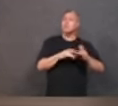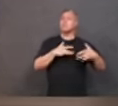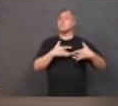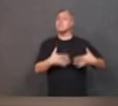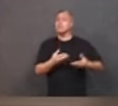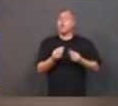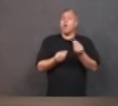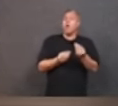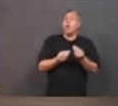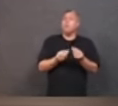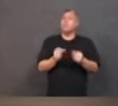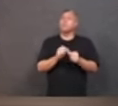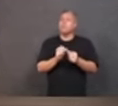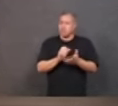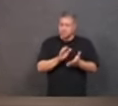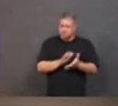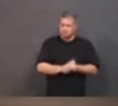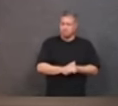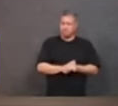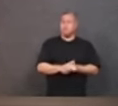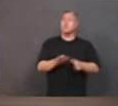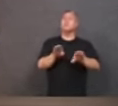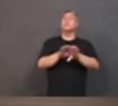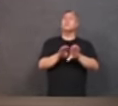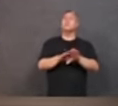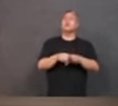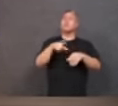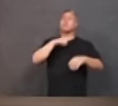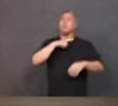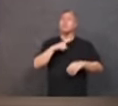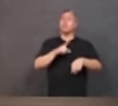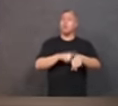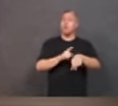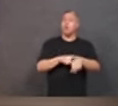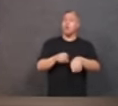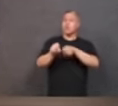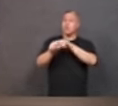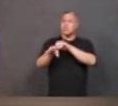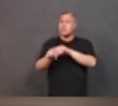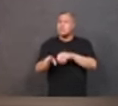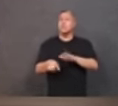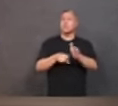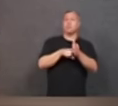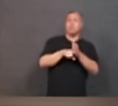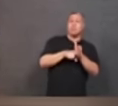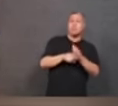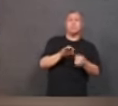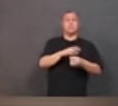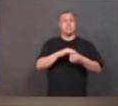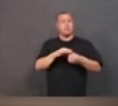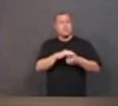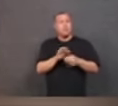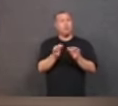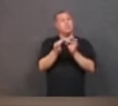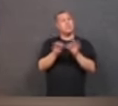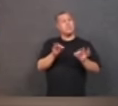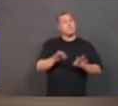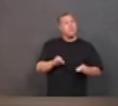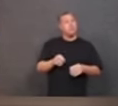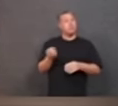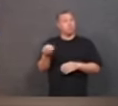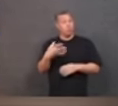instrumentalizem para esse trabalho. Ter também no ensino, na pesquisa, na extensão, estratégias para esse